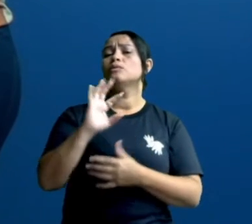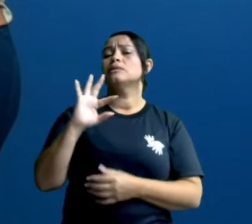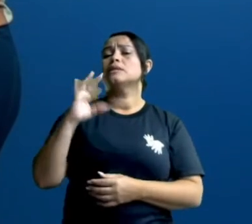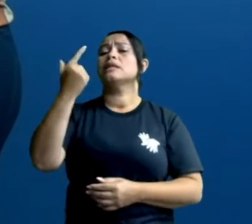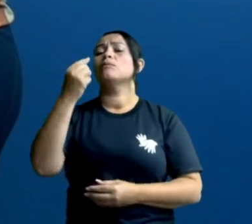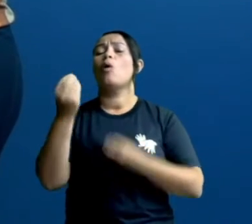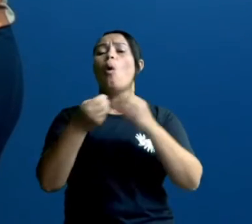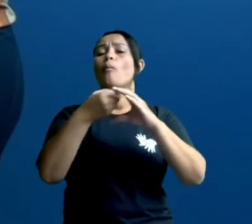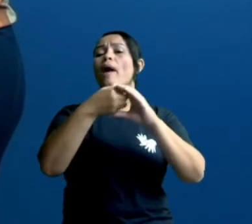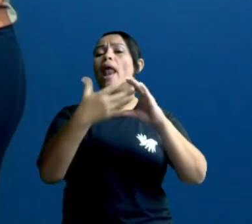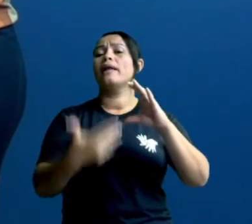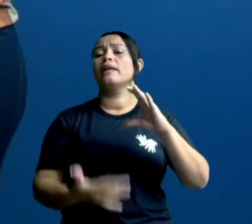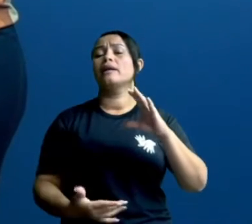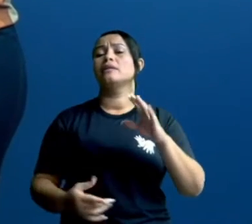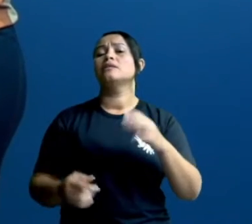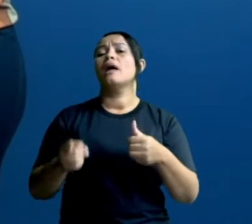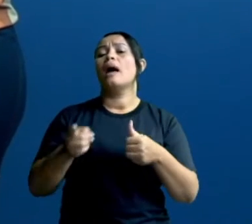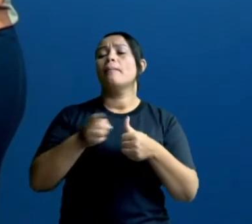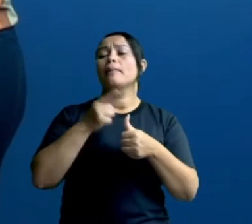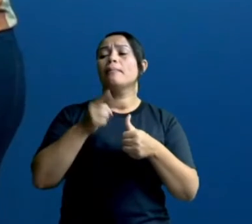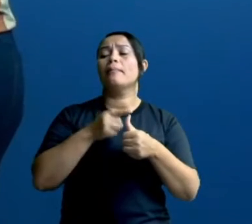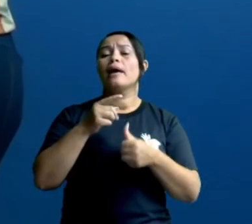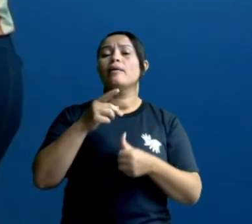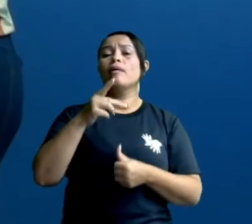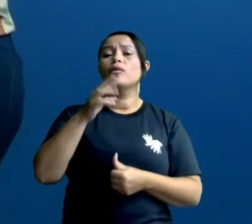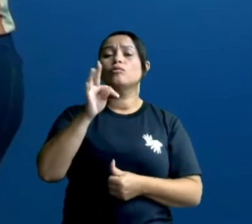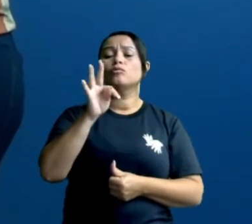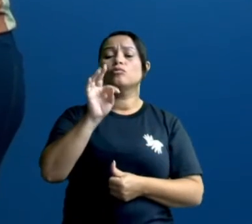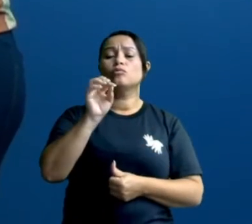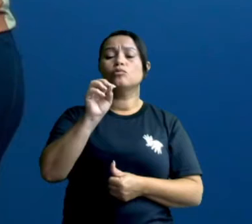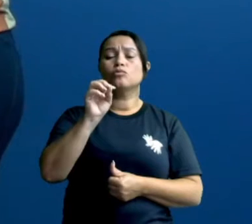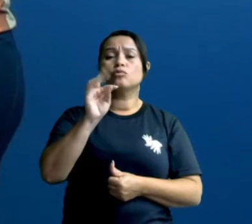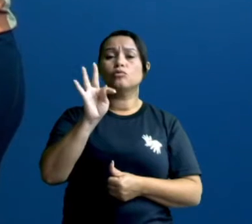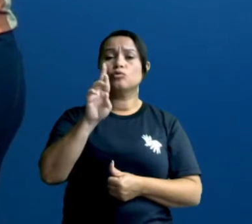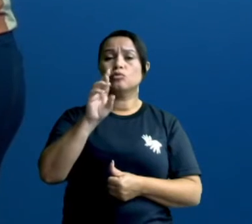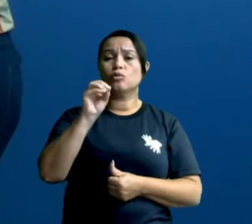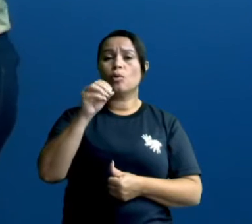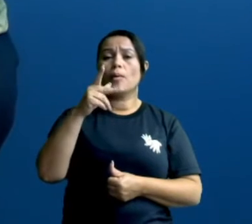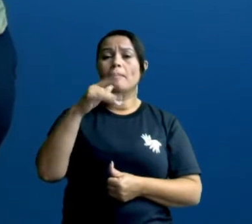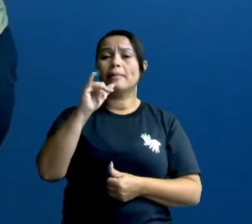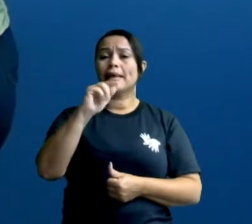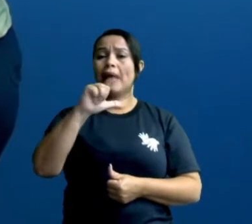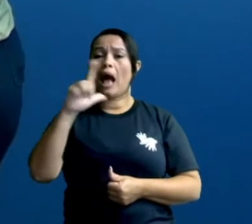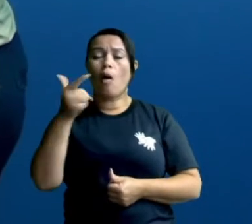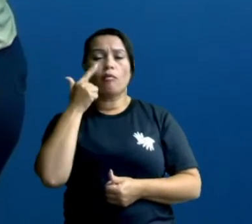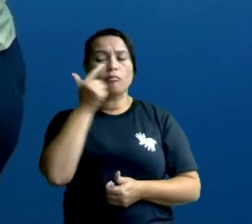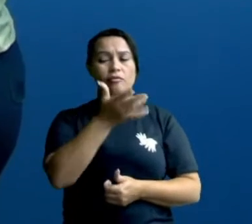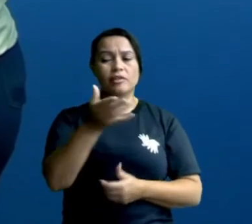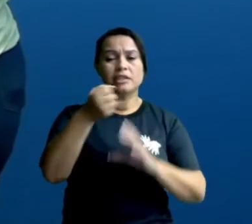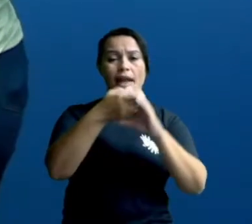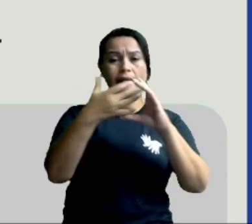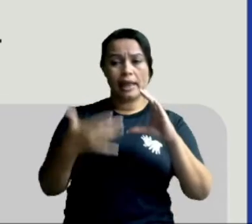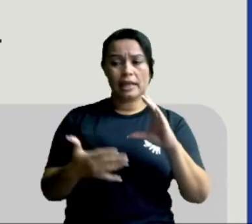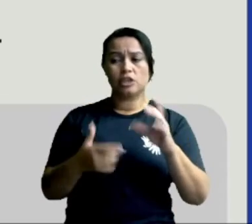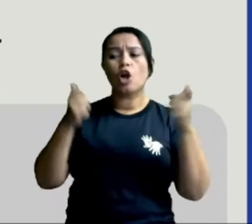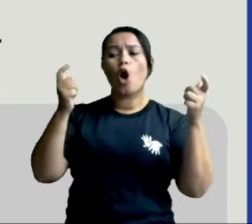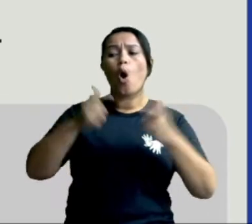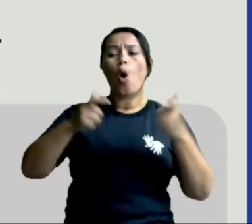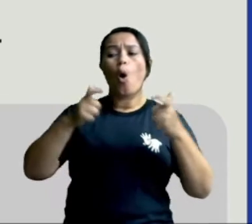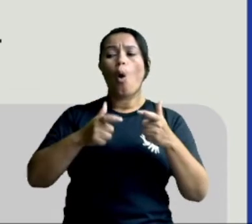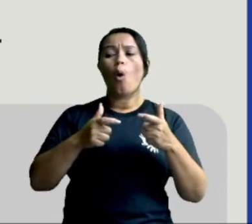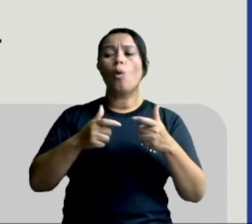que se caracterizam o primeiro clima é o clima tropical e vamos ver as características dele ó ele está